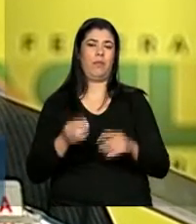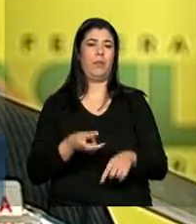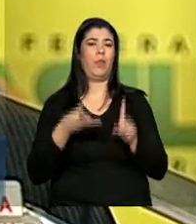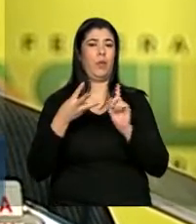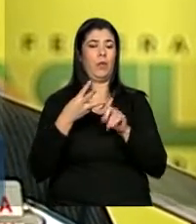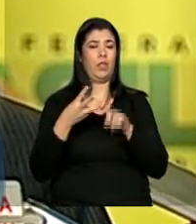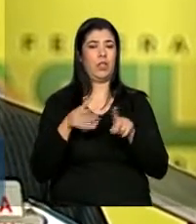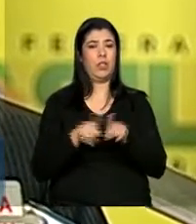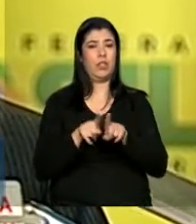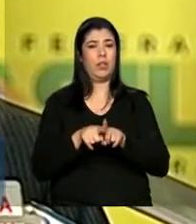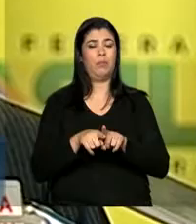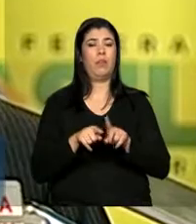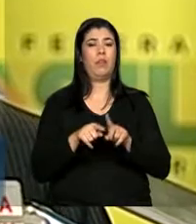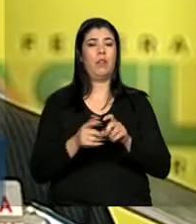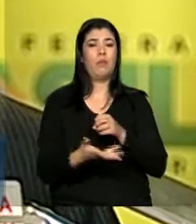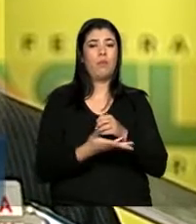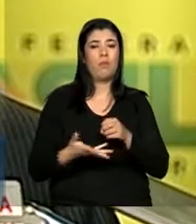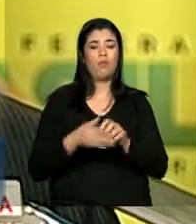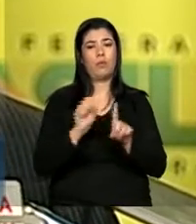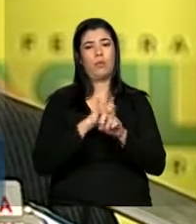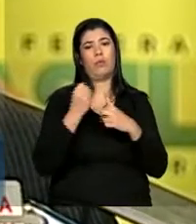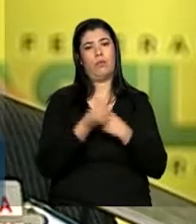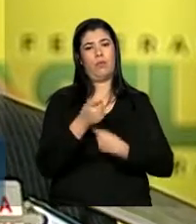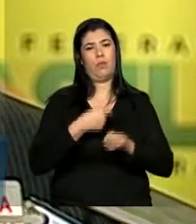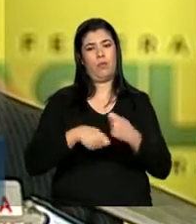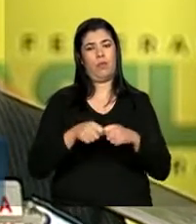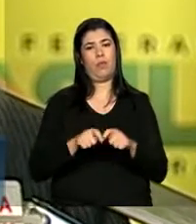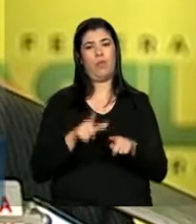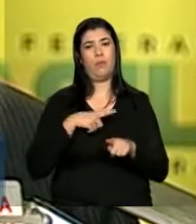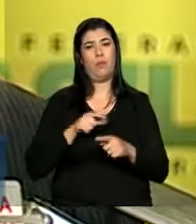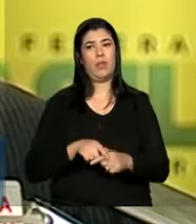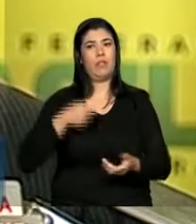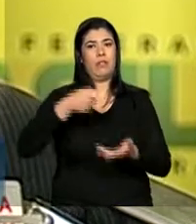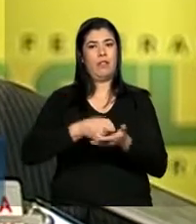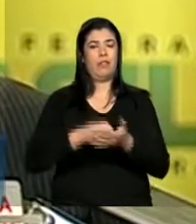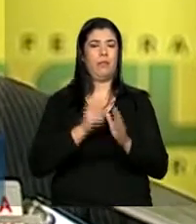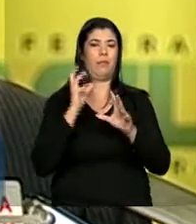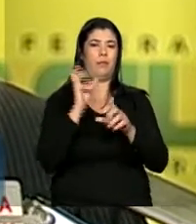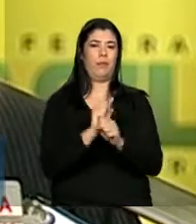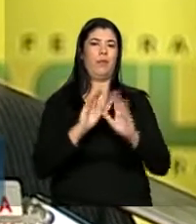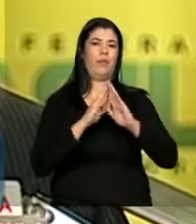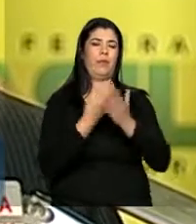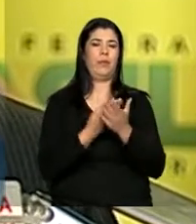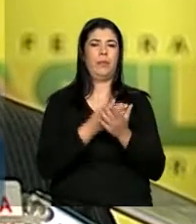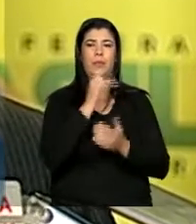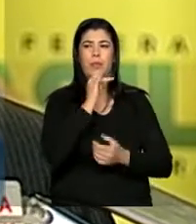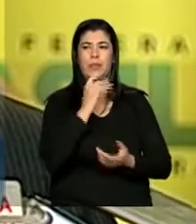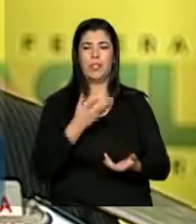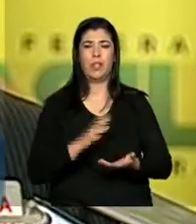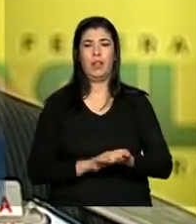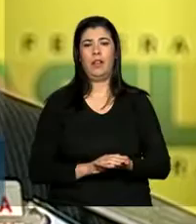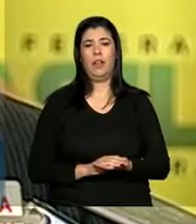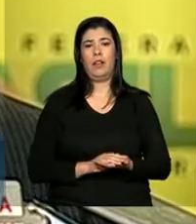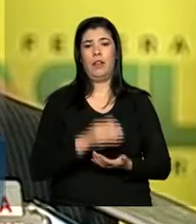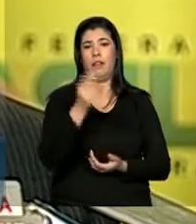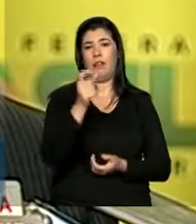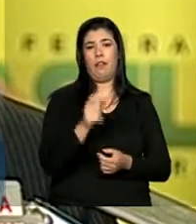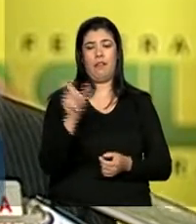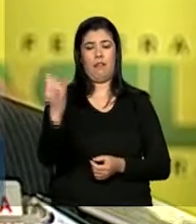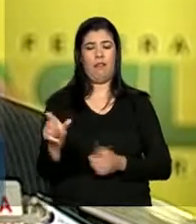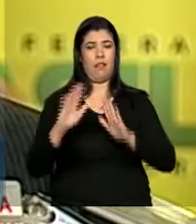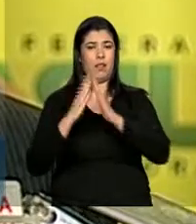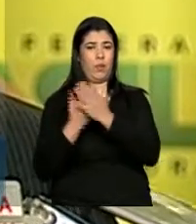ponto é o nível socioeconômico, que é o que mais determina a nota da escola, Então, uma escola com alunos